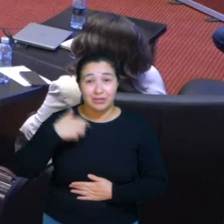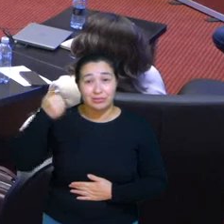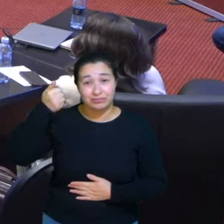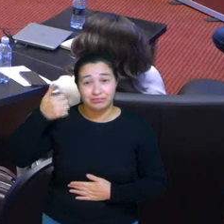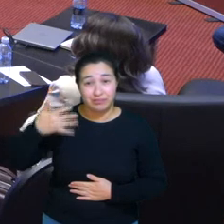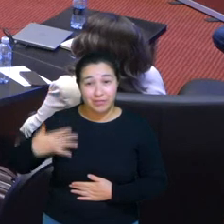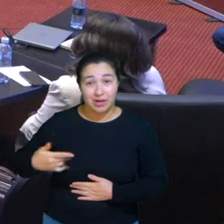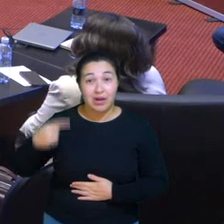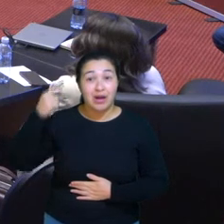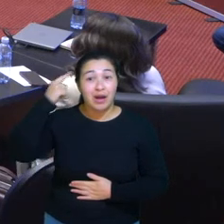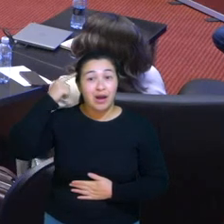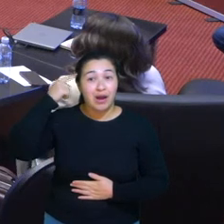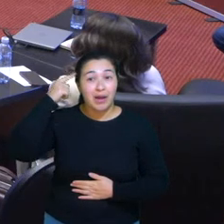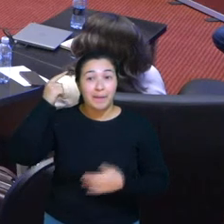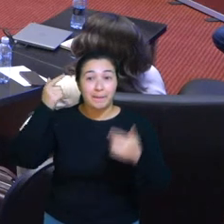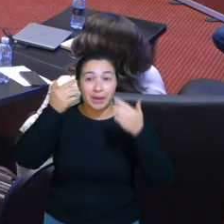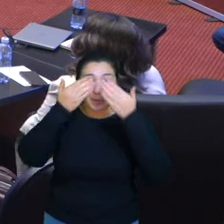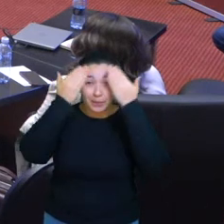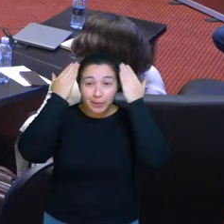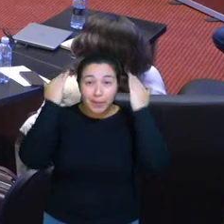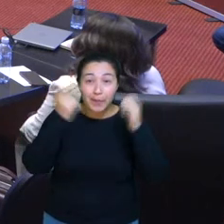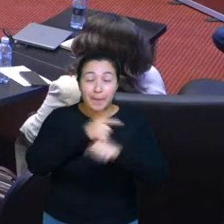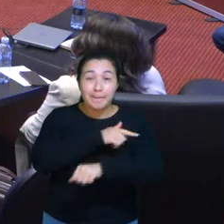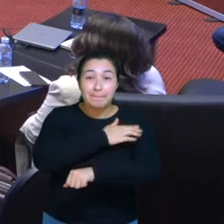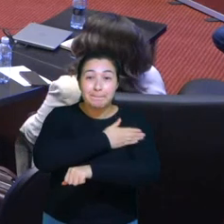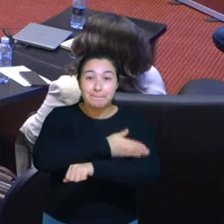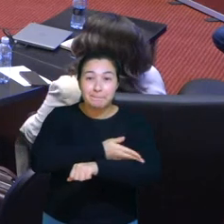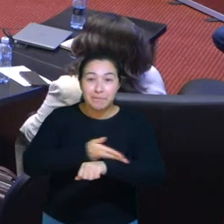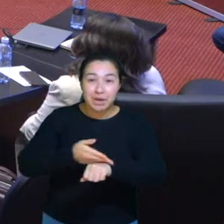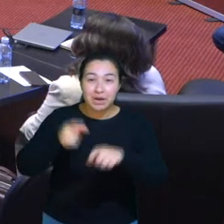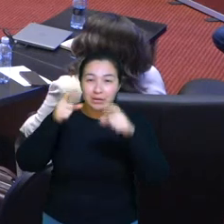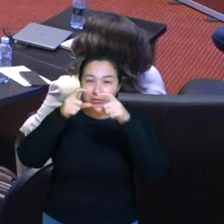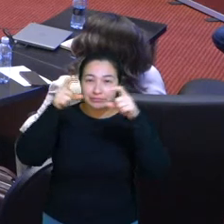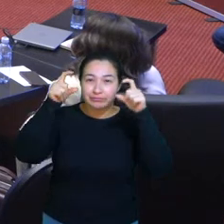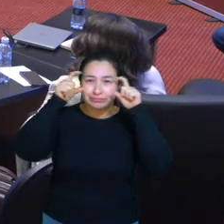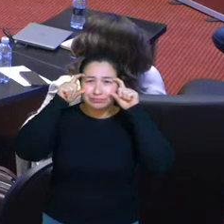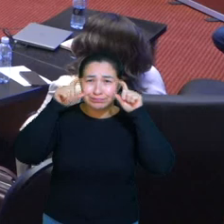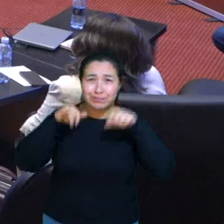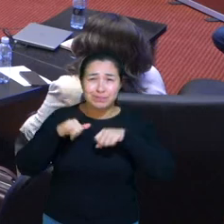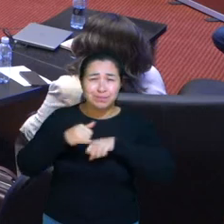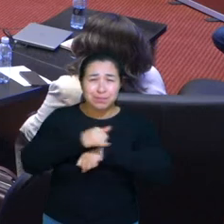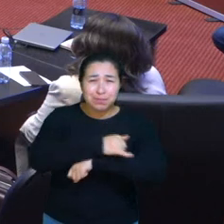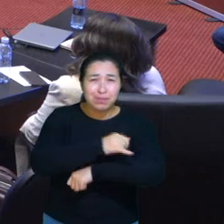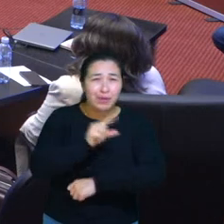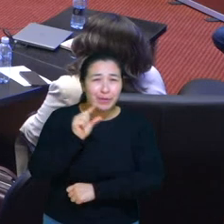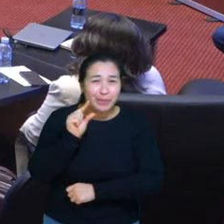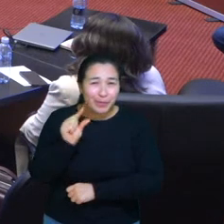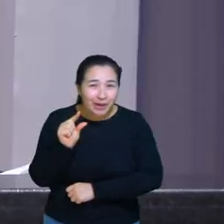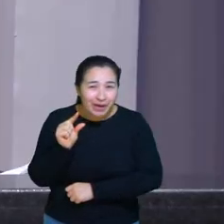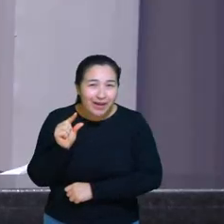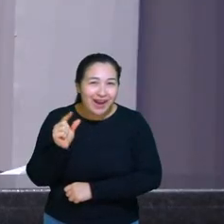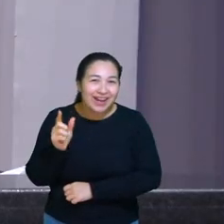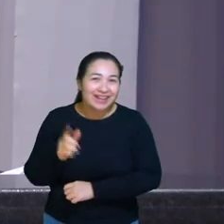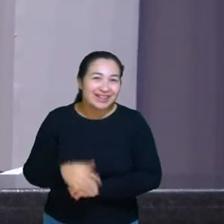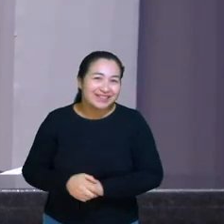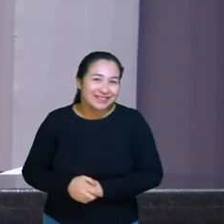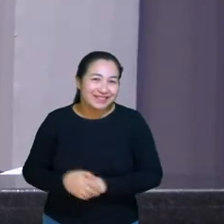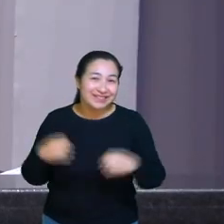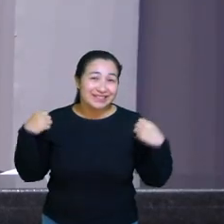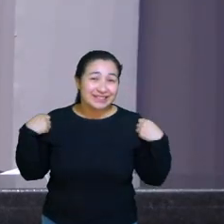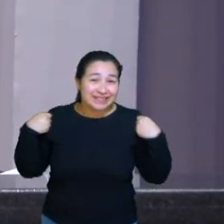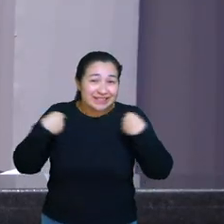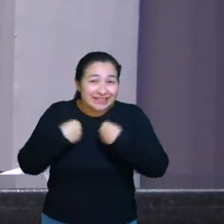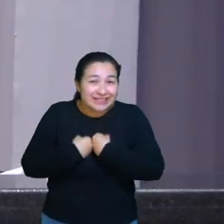tenho tenho cabelos brancos Estou usando o óculos com sobrepeso um blazer um blazer